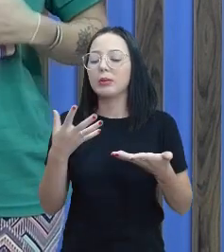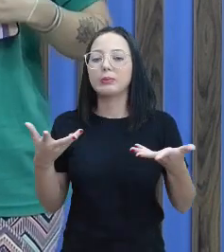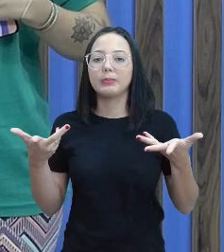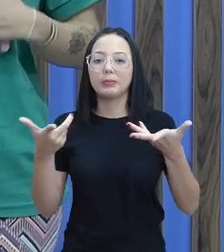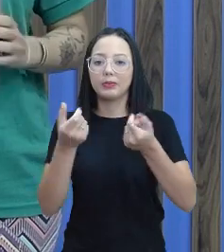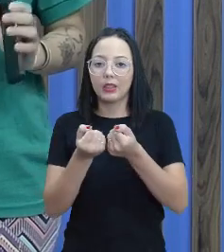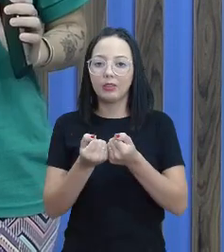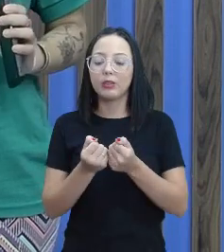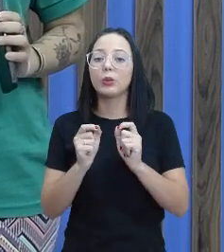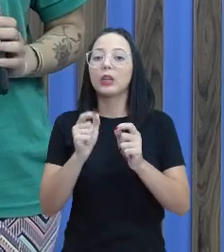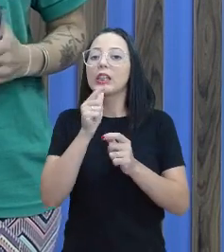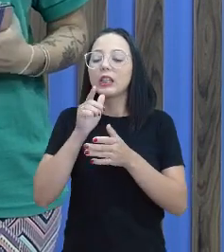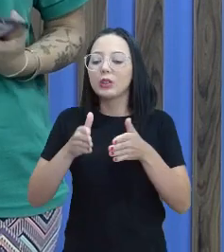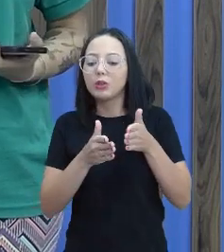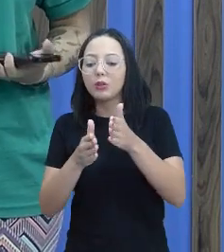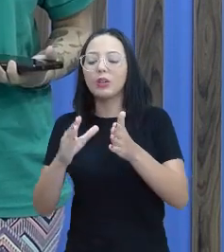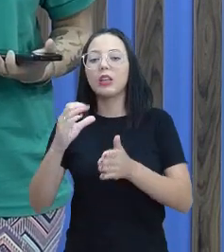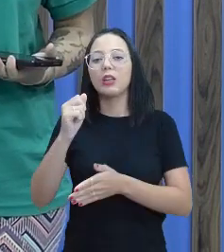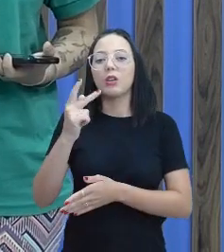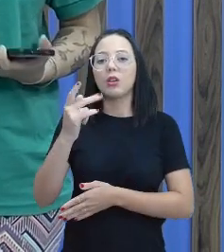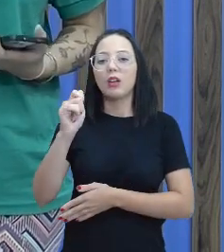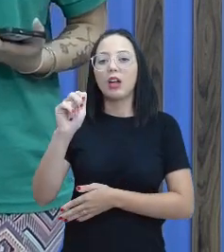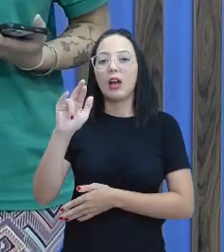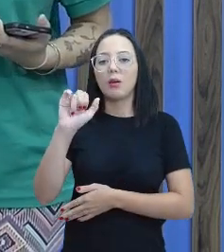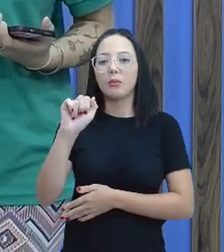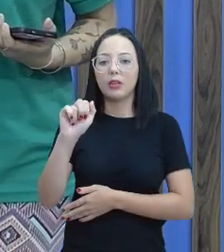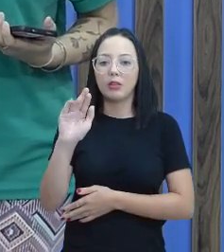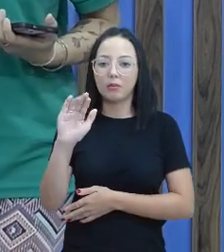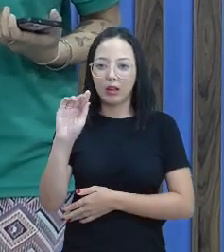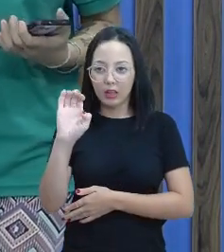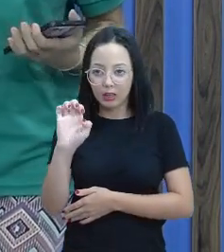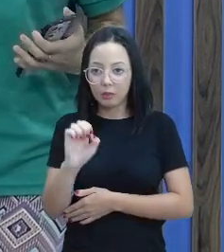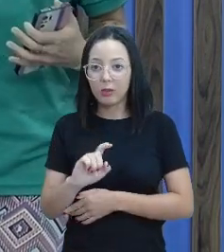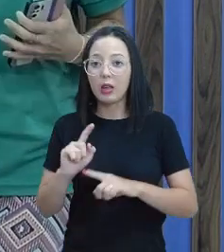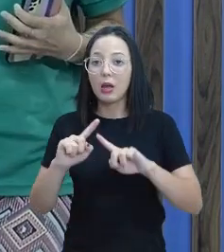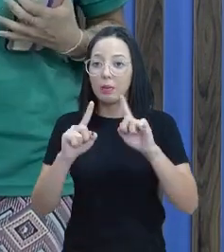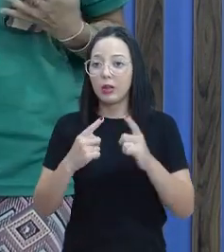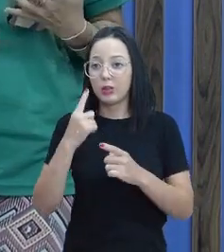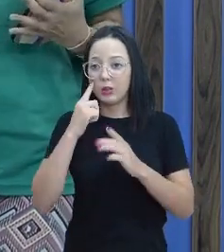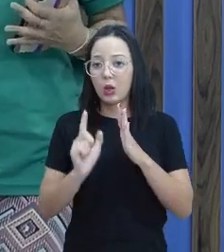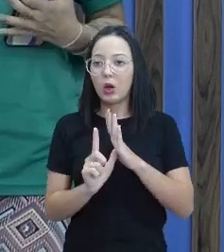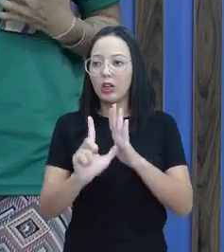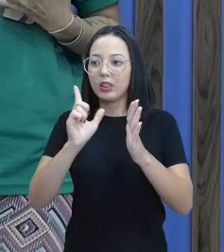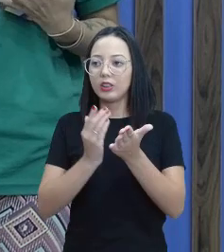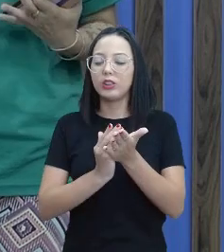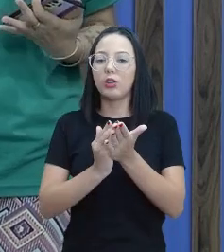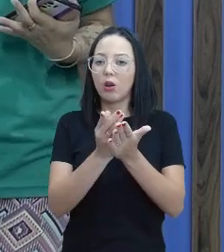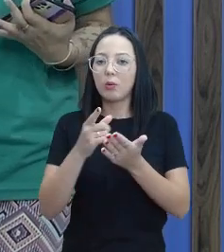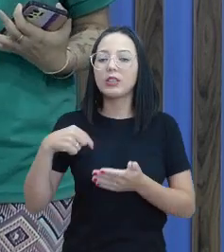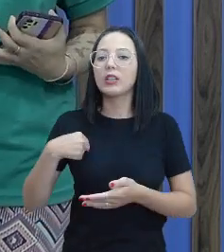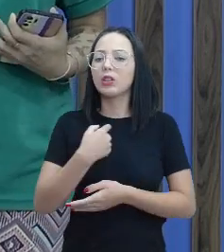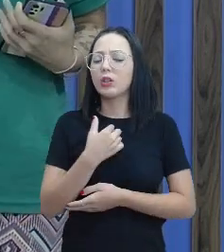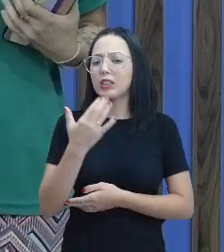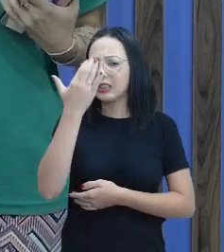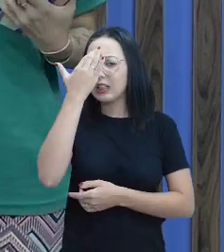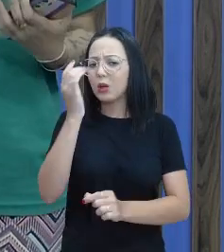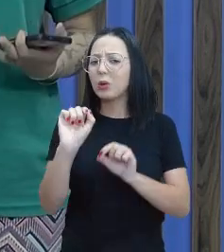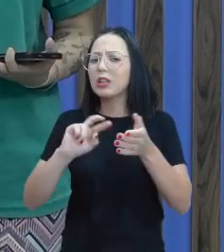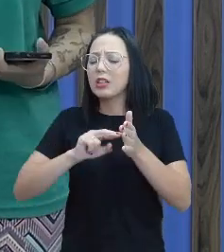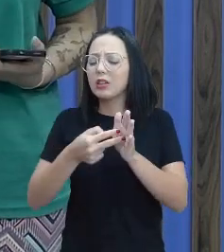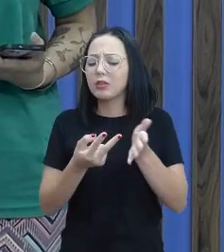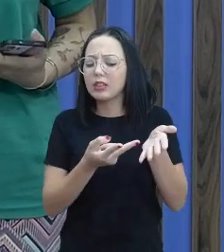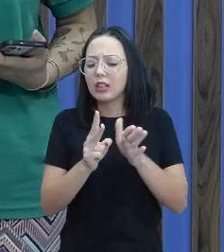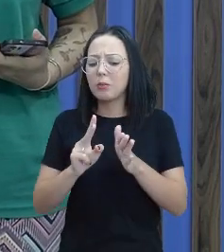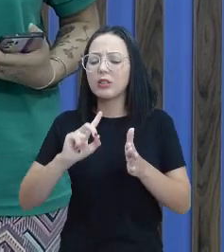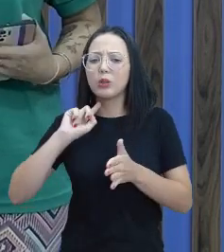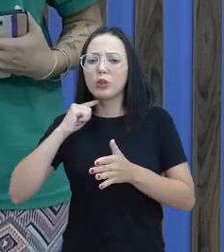maravilhosa no Rio Capibaribe. Veja só que legal. Então, antes de iniciar, a gente vai entender um pouquinho o que é essa semana